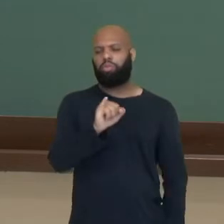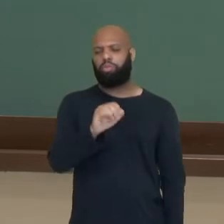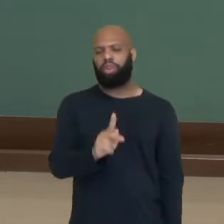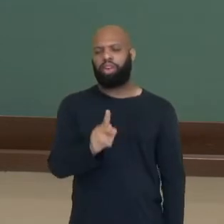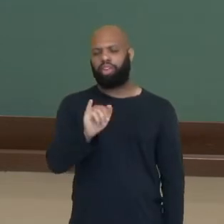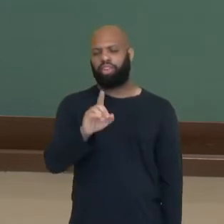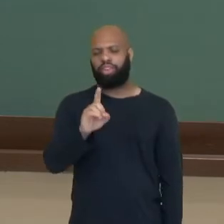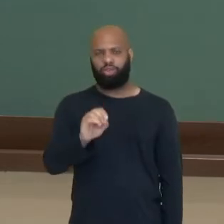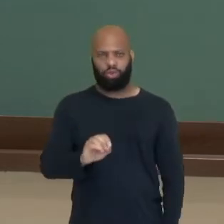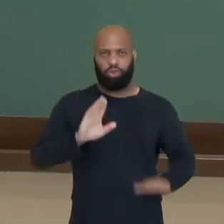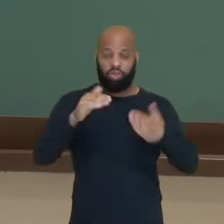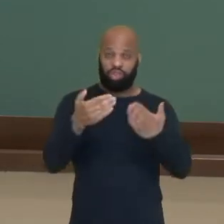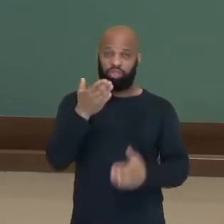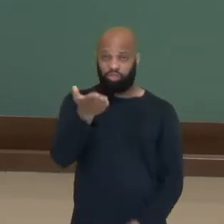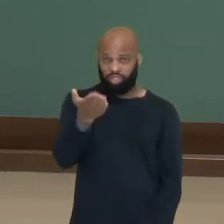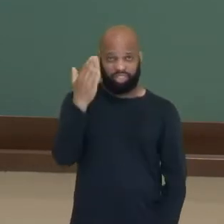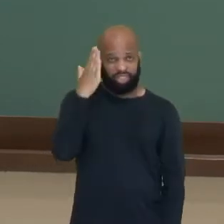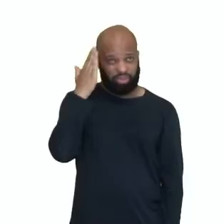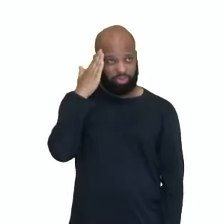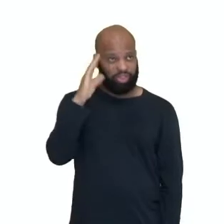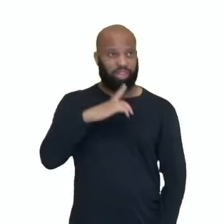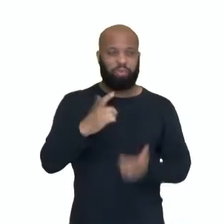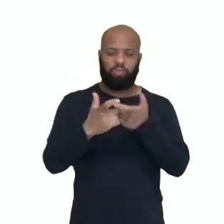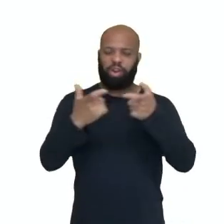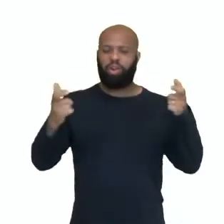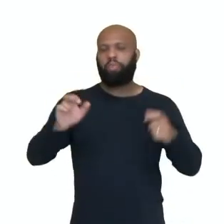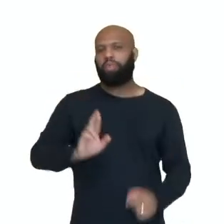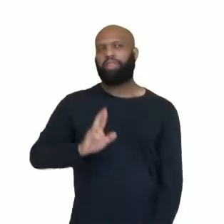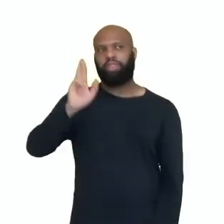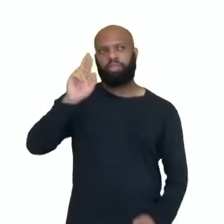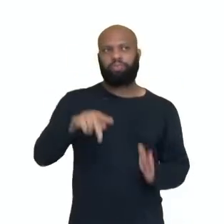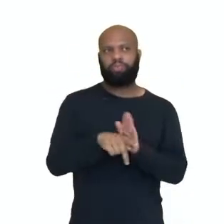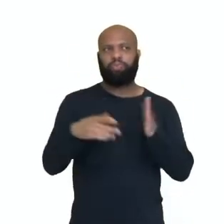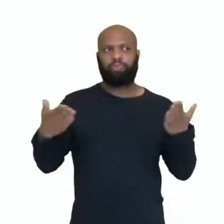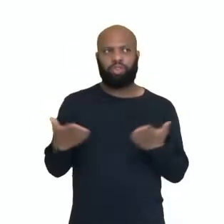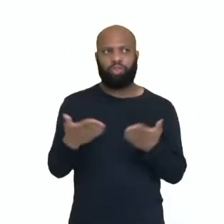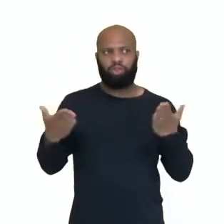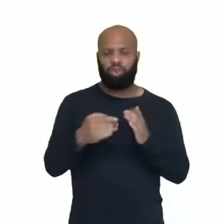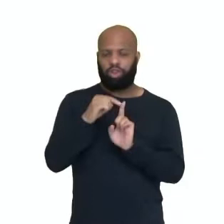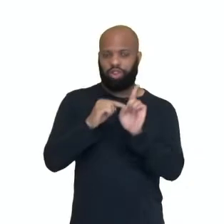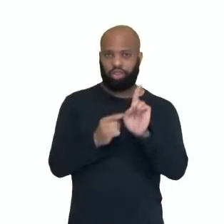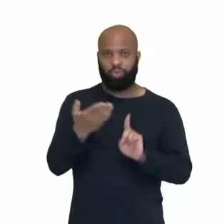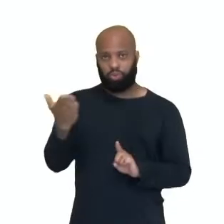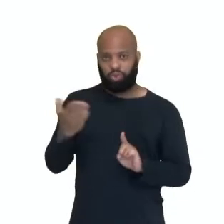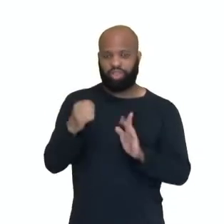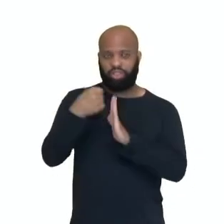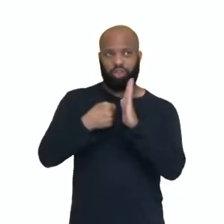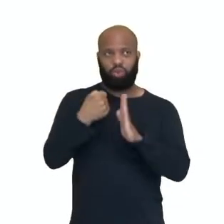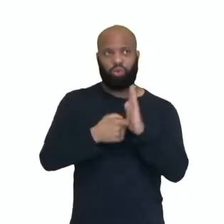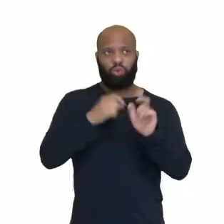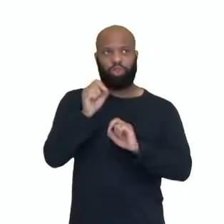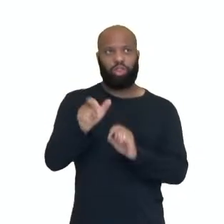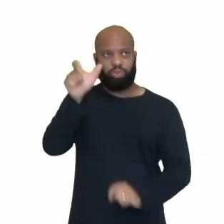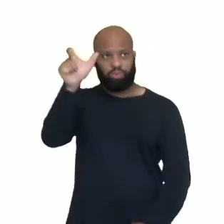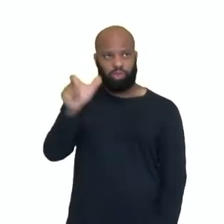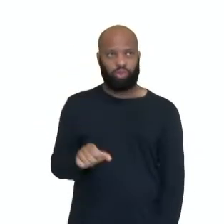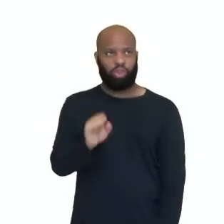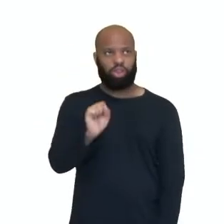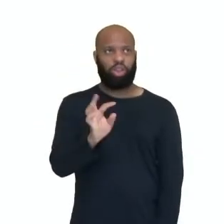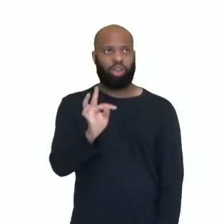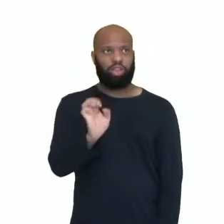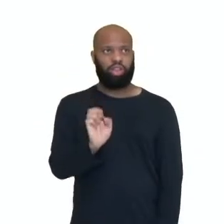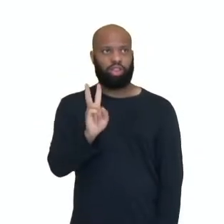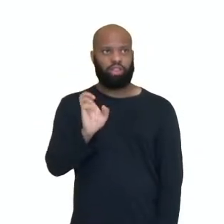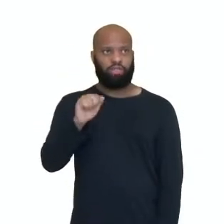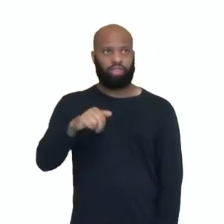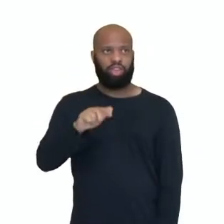Então, você sabia que um dos maiores representantes na atualidade desse estilo marcial é o famoso ator de Hollywood, Steve